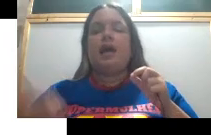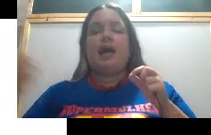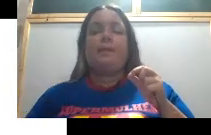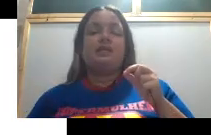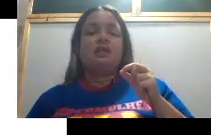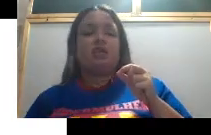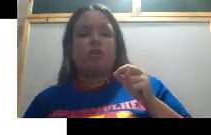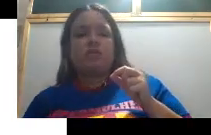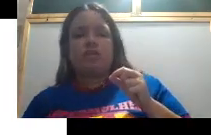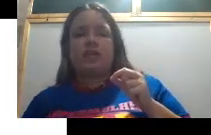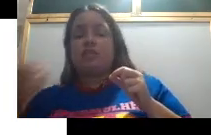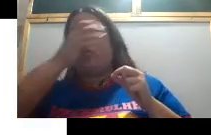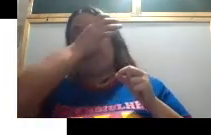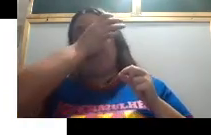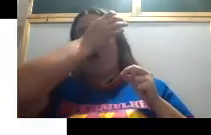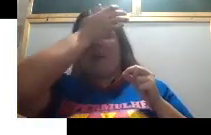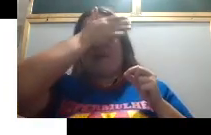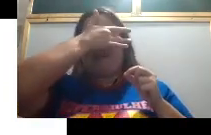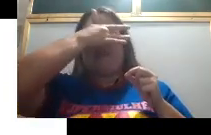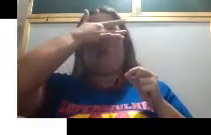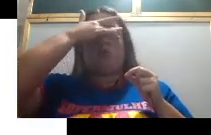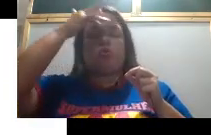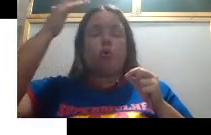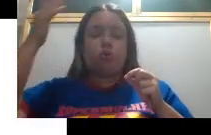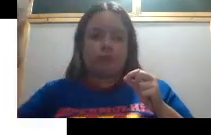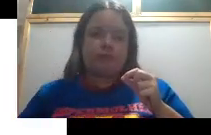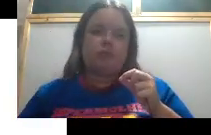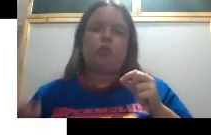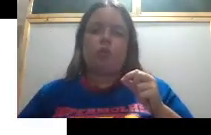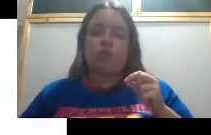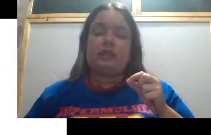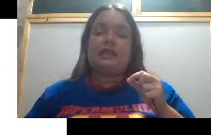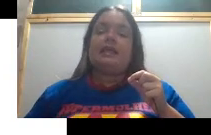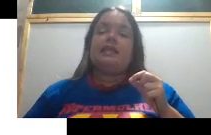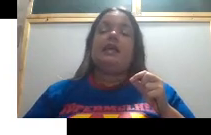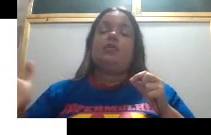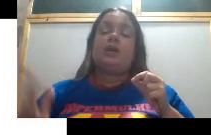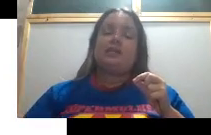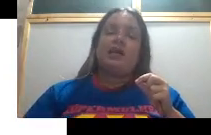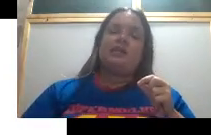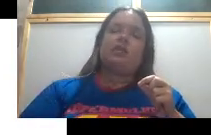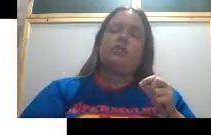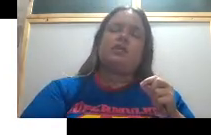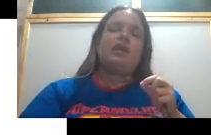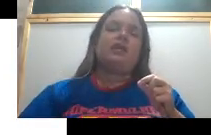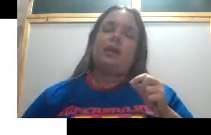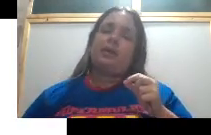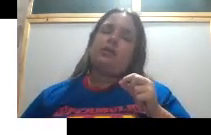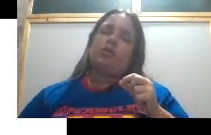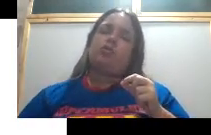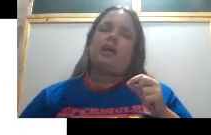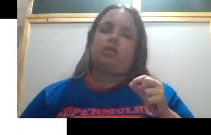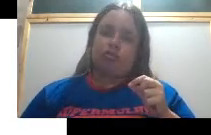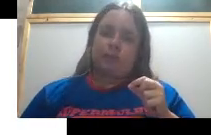amarelo representa as nossas riquezas né representa o nosso ouro o velho não acerta uma